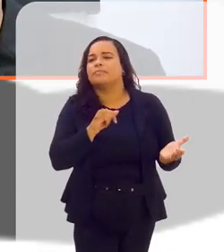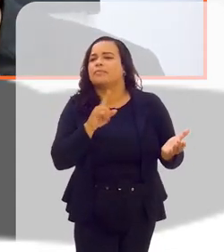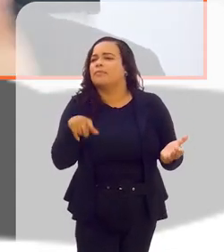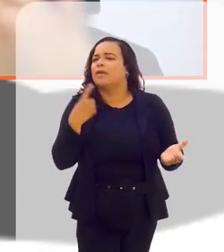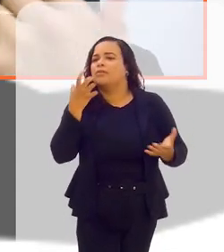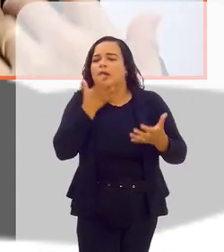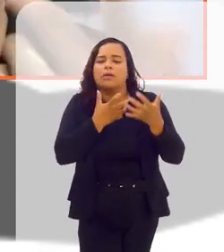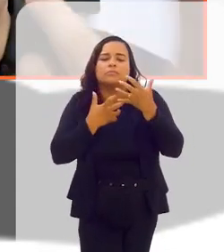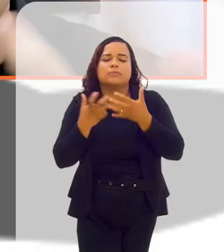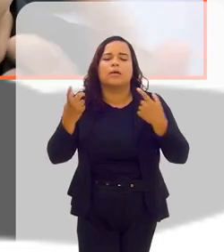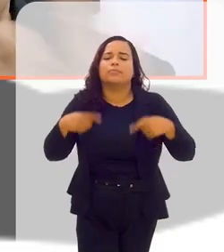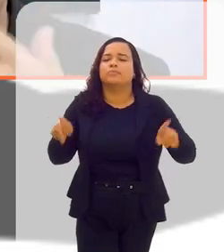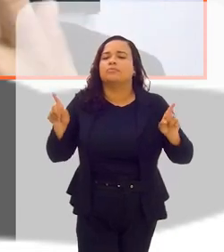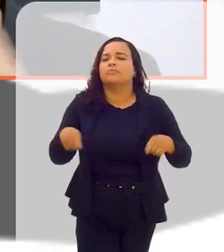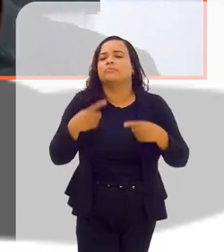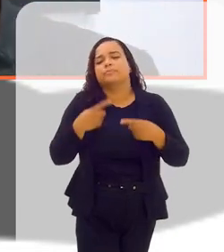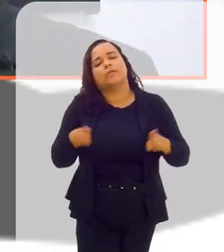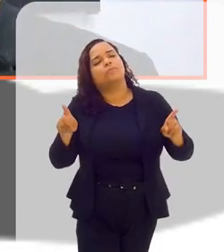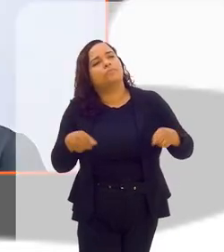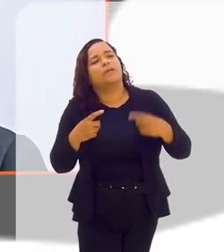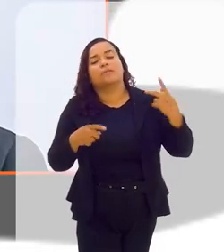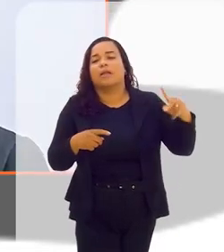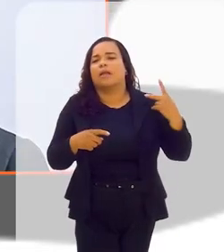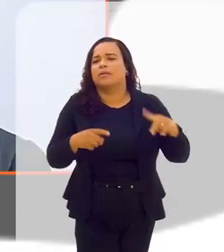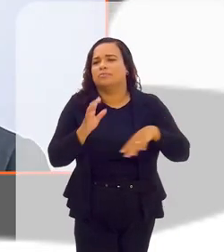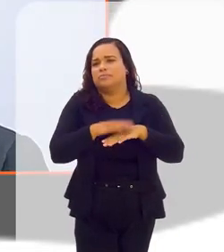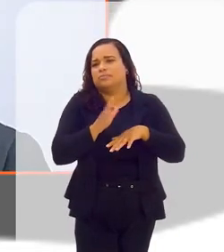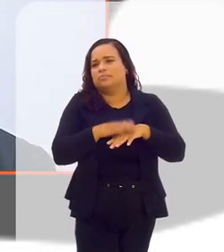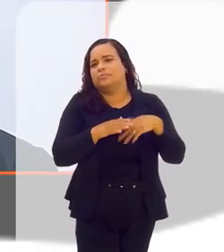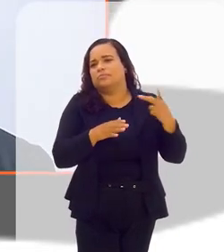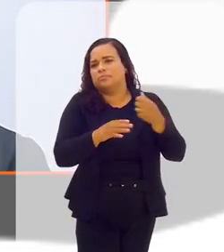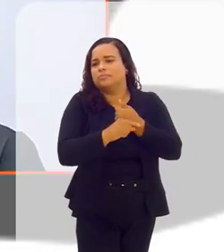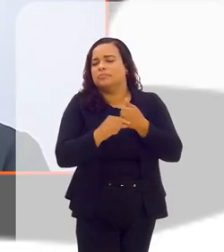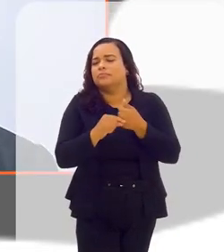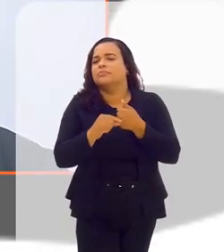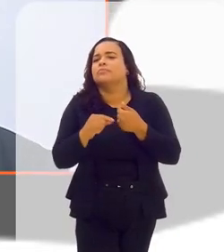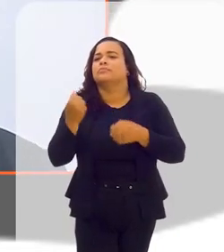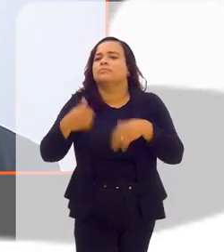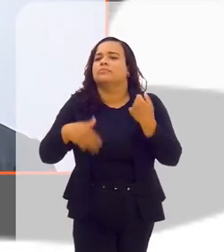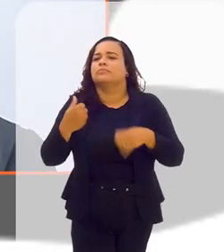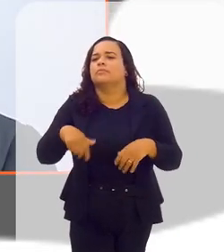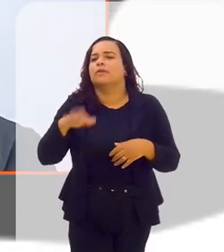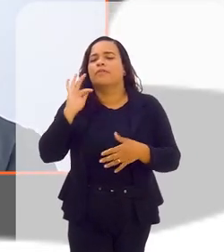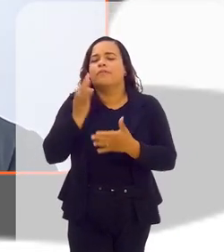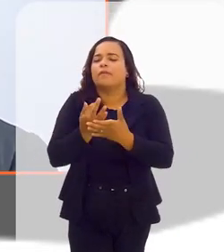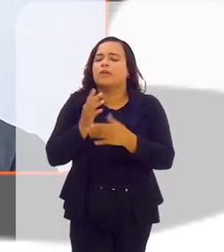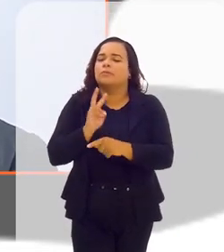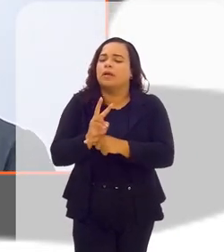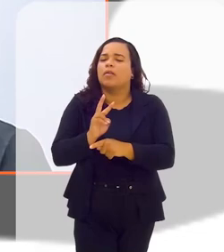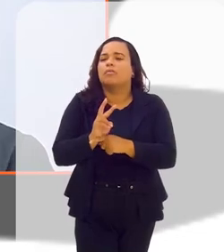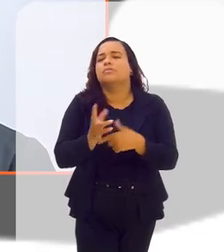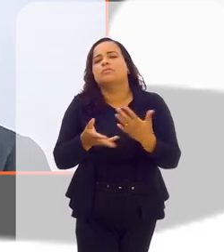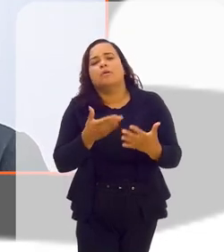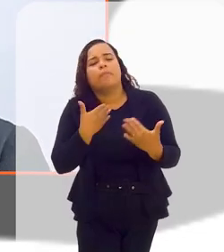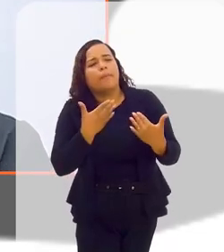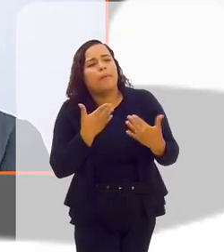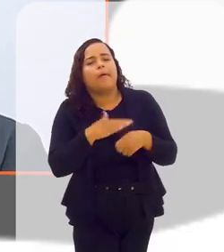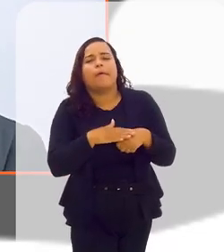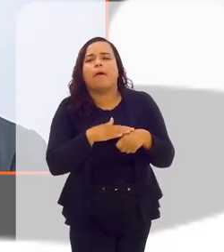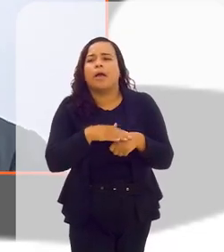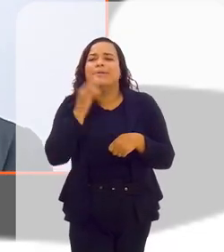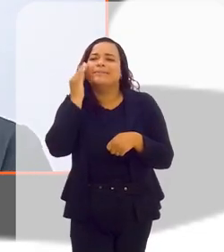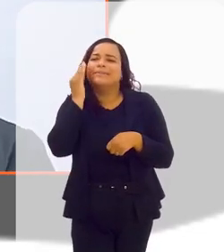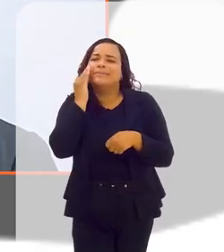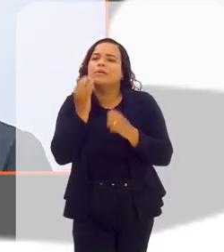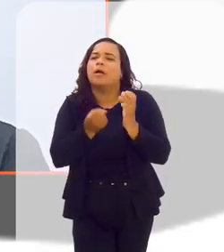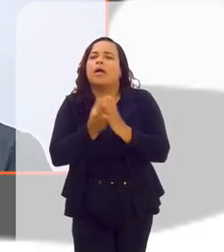estávamos cantando a música que ele protagonizou, criou, de autoria dele, a música Fé e Esperança. E a